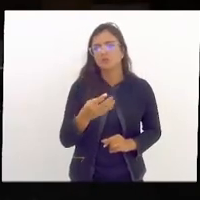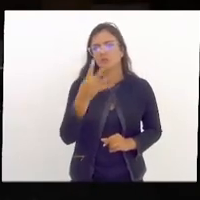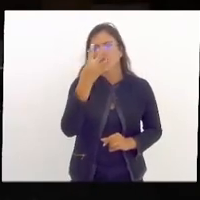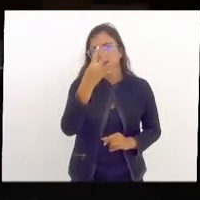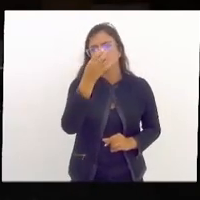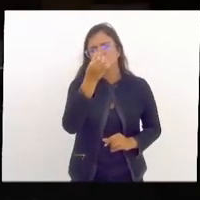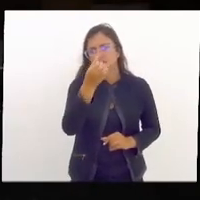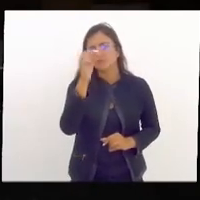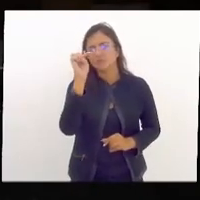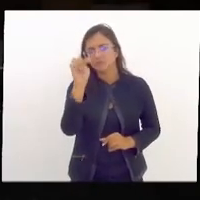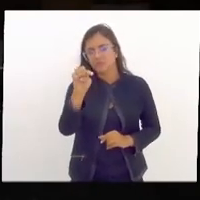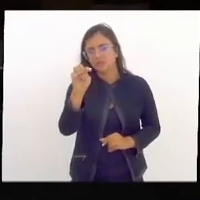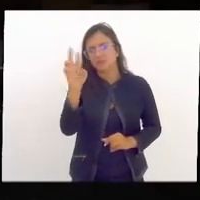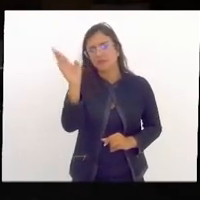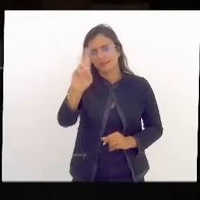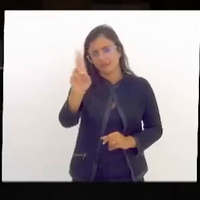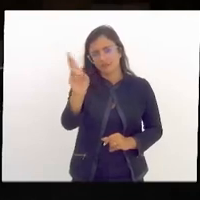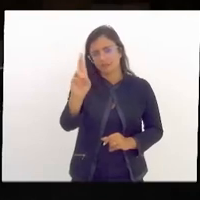R$ 46 mil